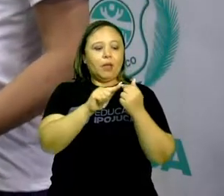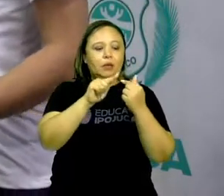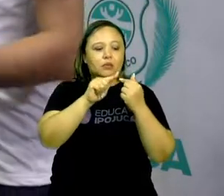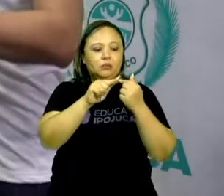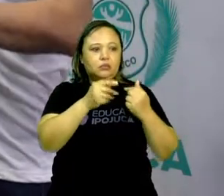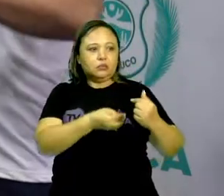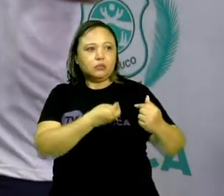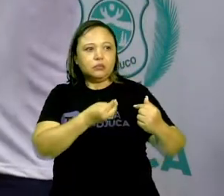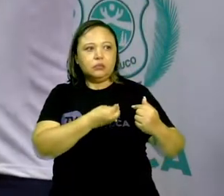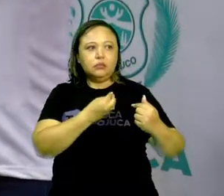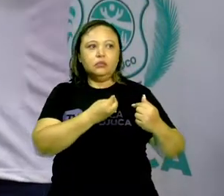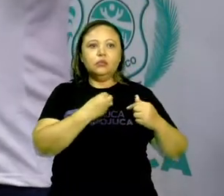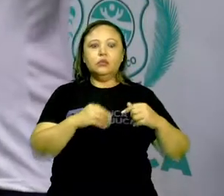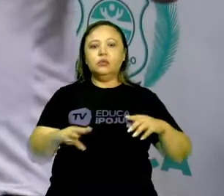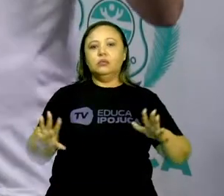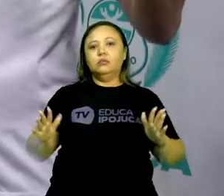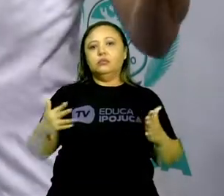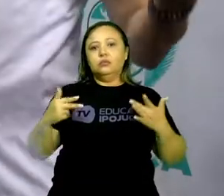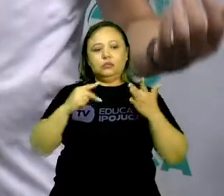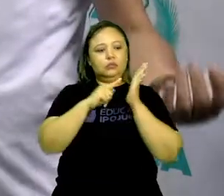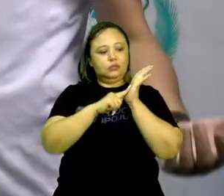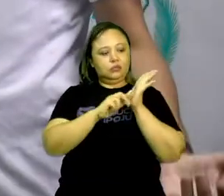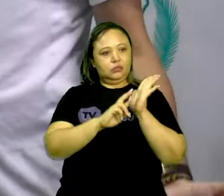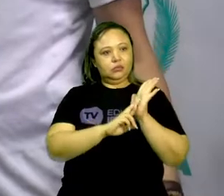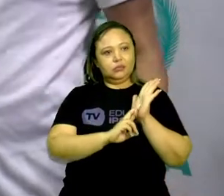toda. Interpretação exagerada.